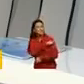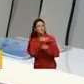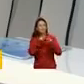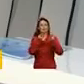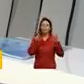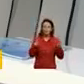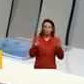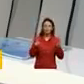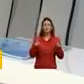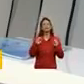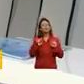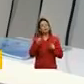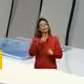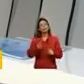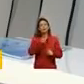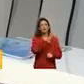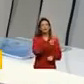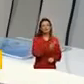site